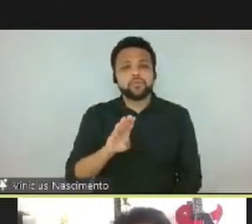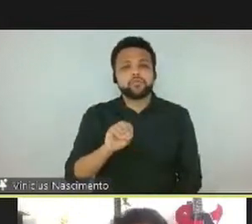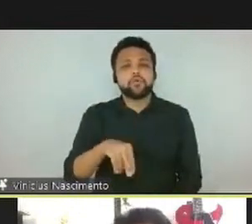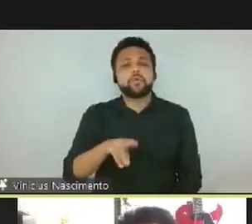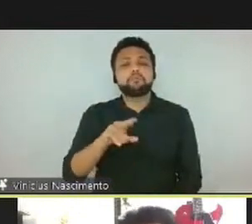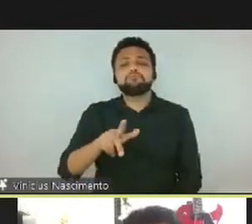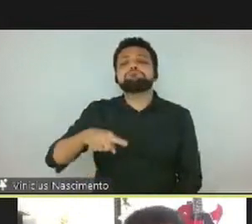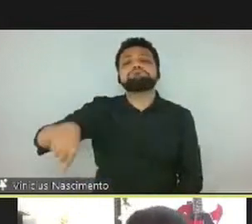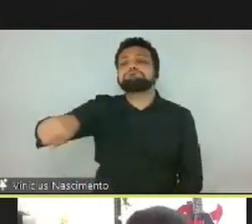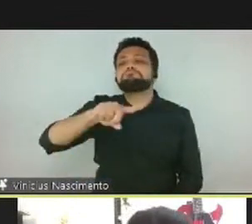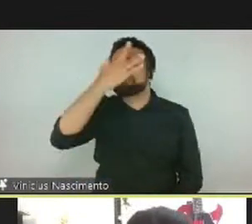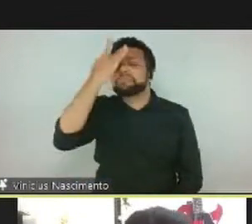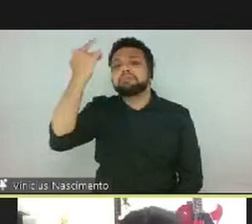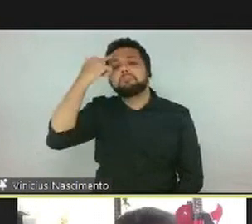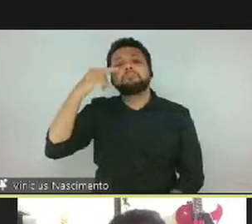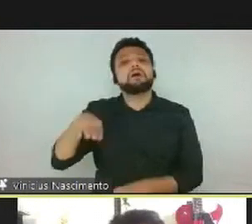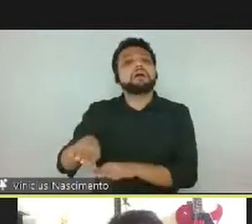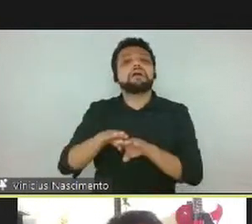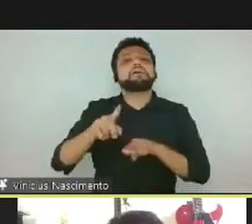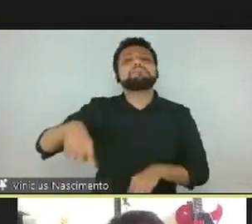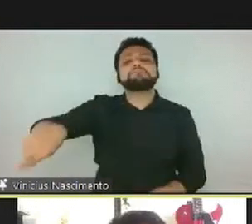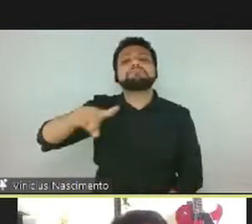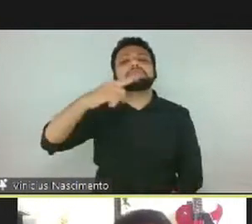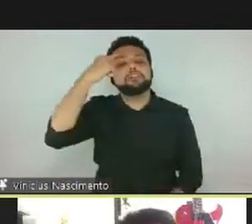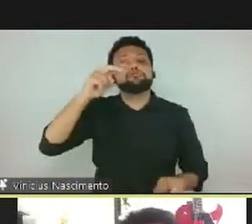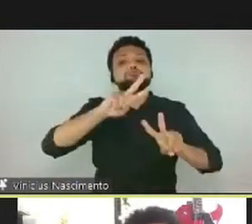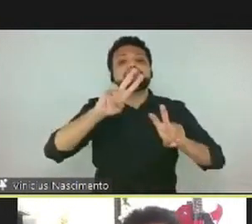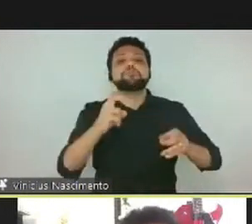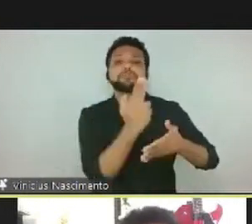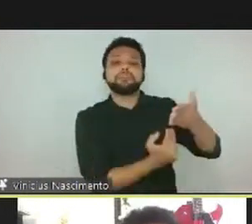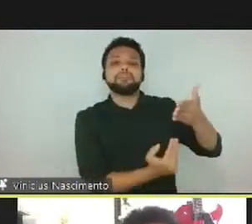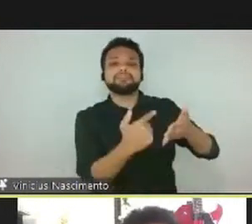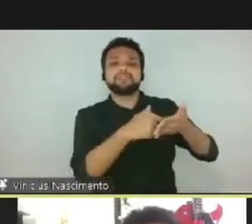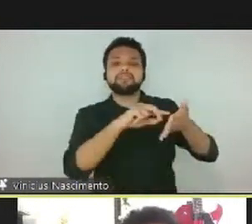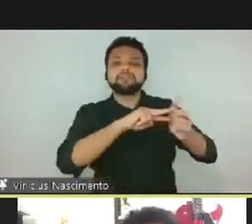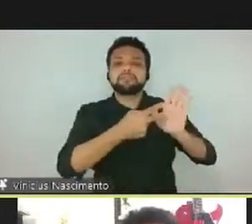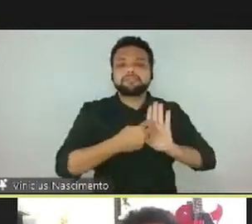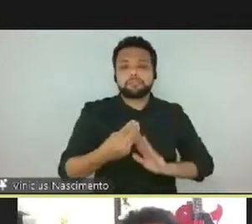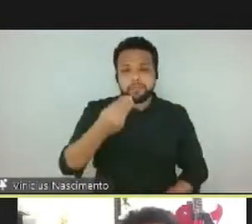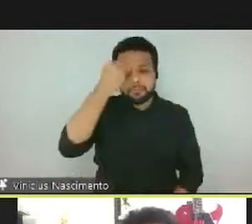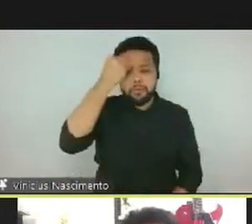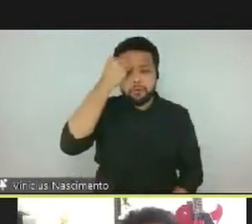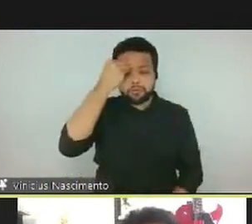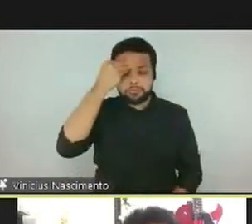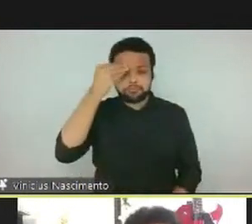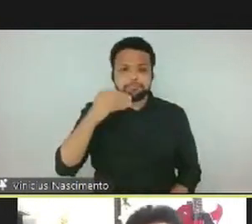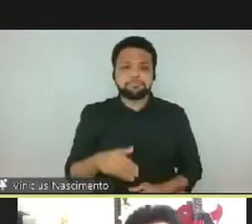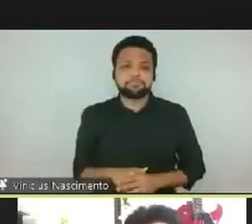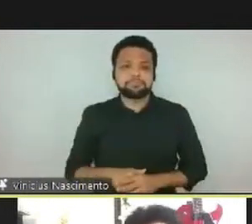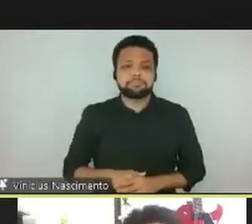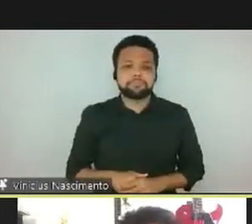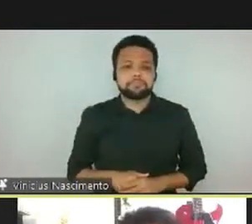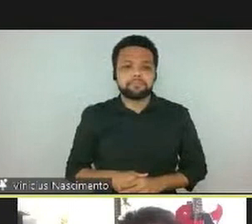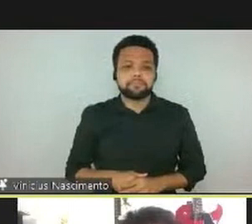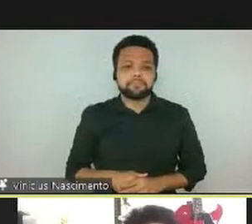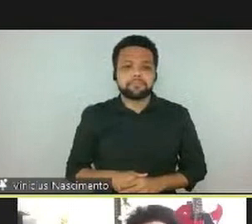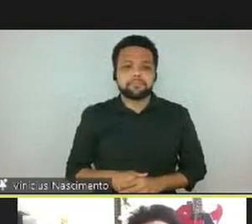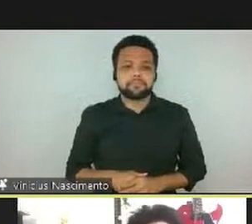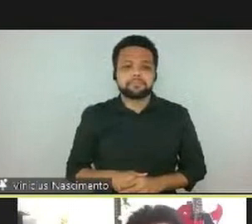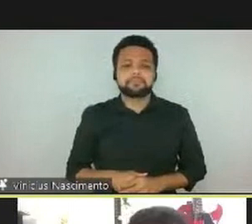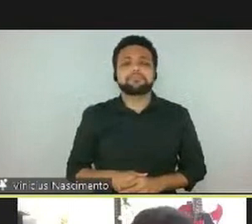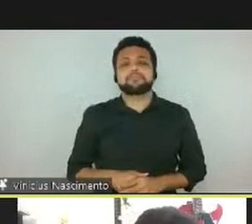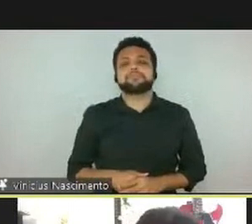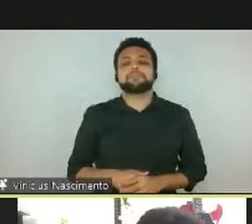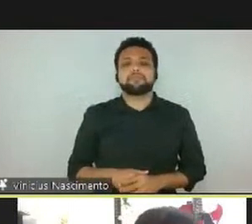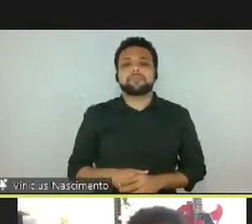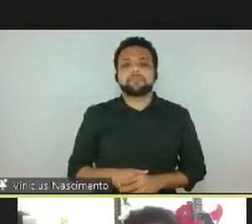Essa expressão sempre me chamou muita atenção, porque é super corriqueiro, porque nossa,